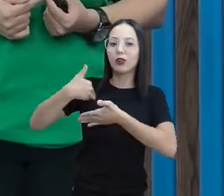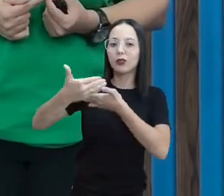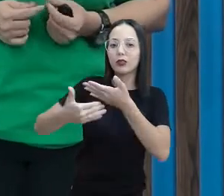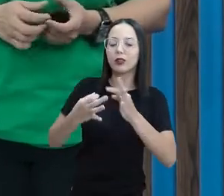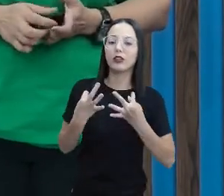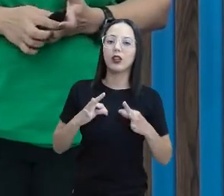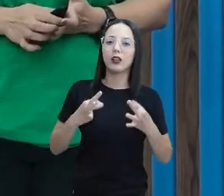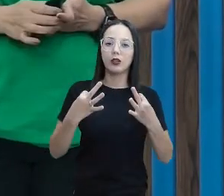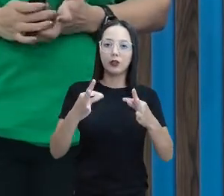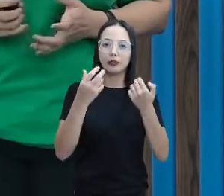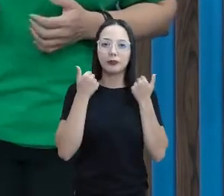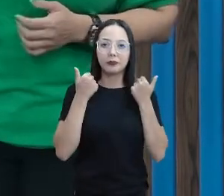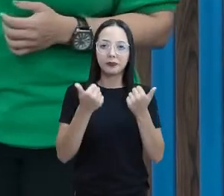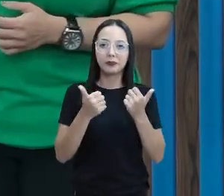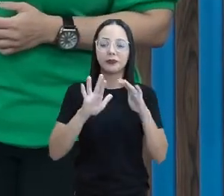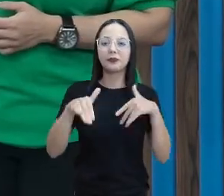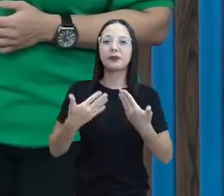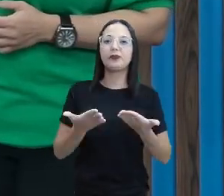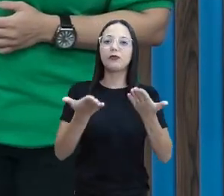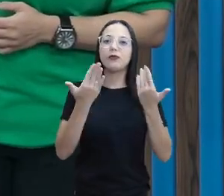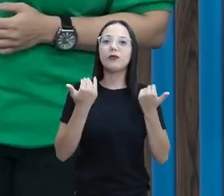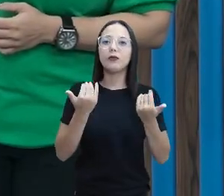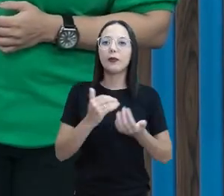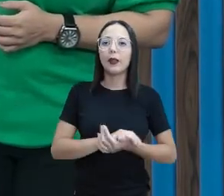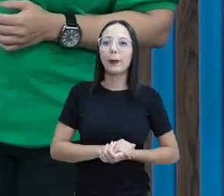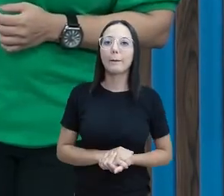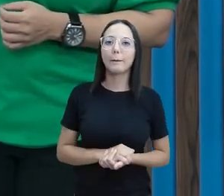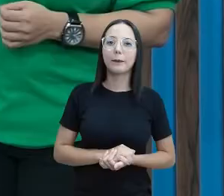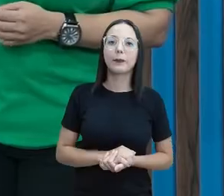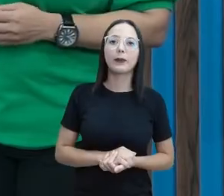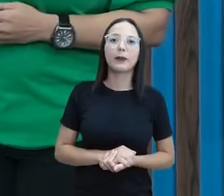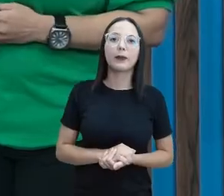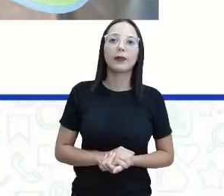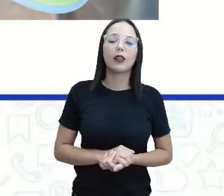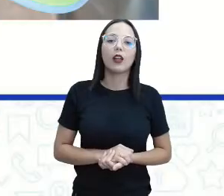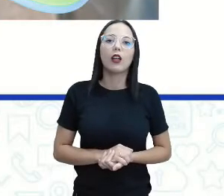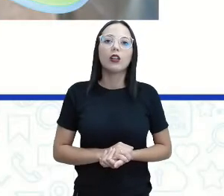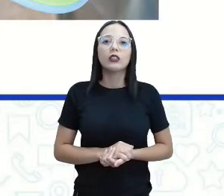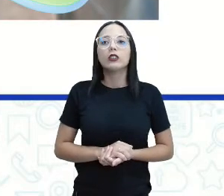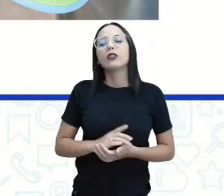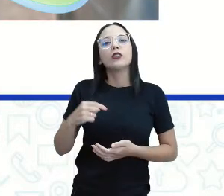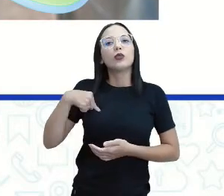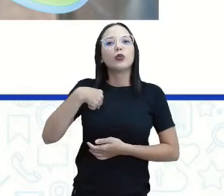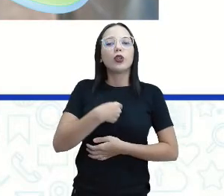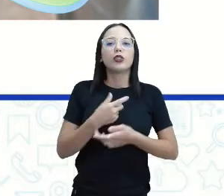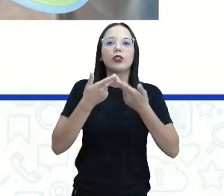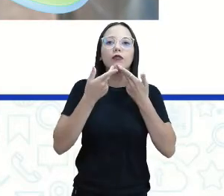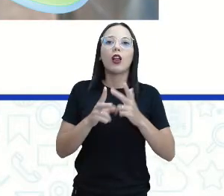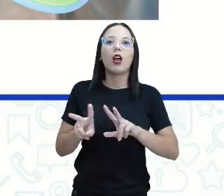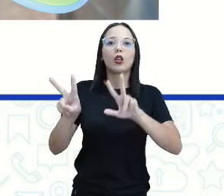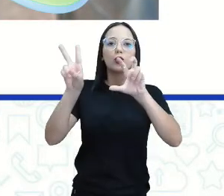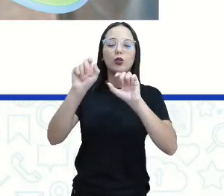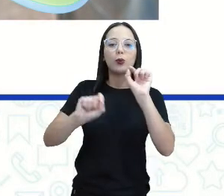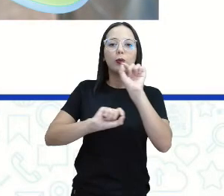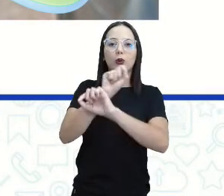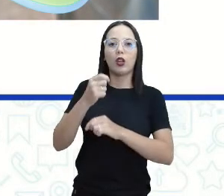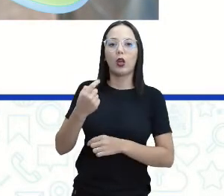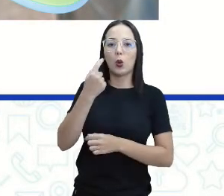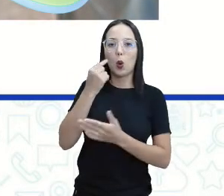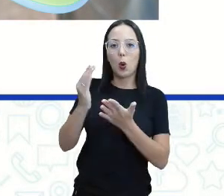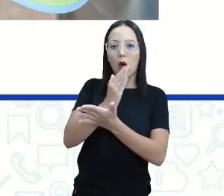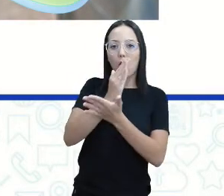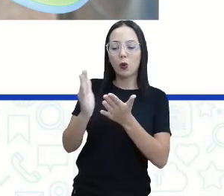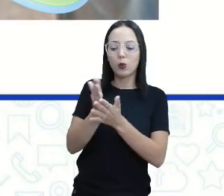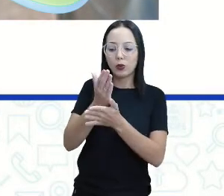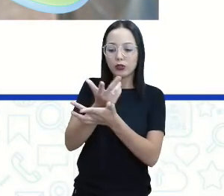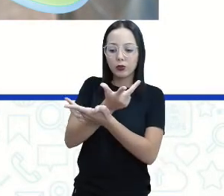toda tecnológica, tá certo? Então, vamos lá. Aqui, ó, vamos falar um pouquinho dos organismos geneticamente